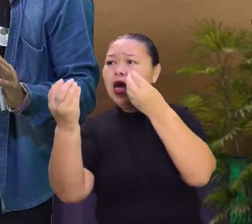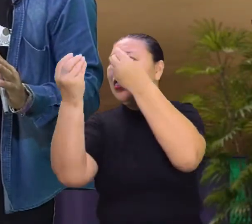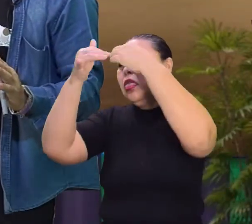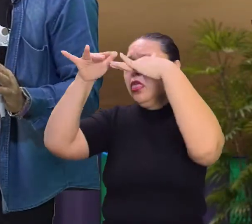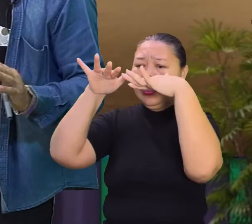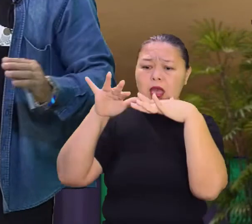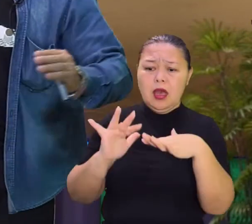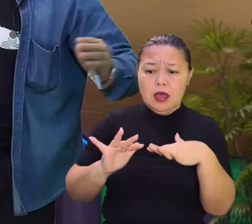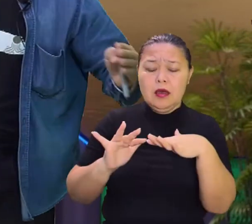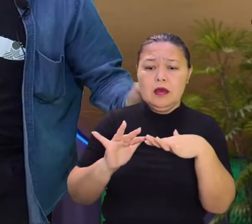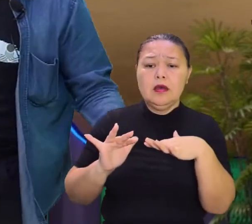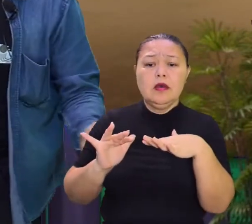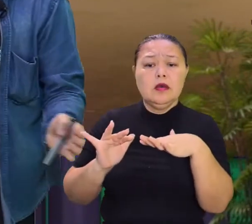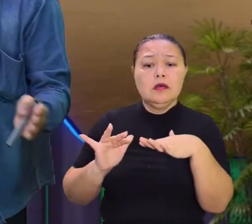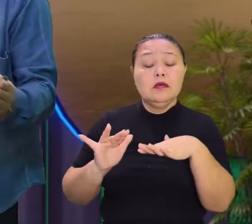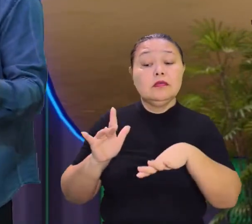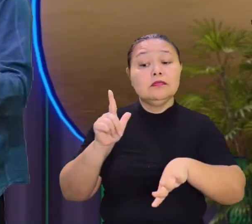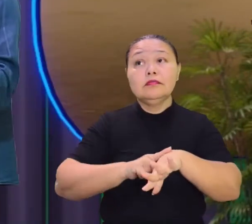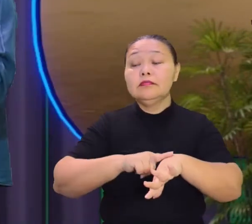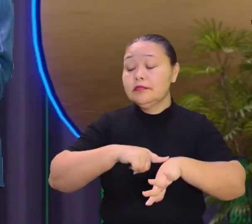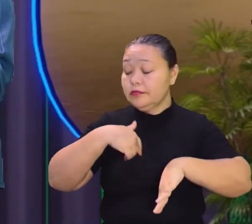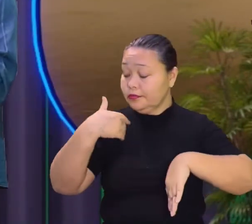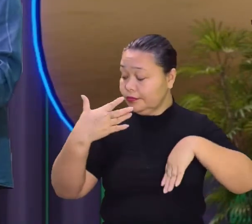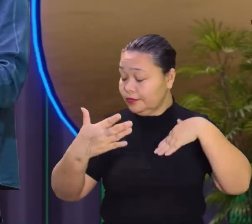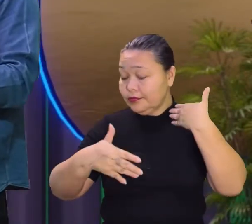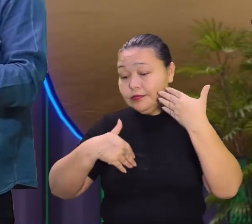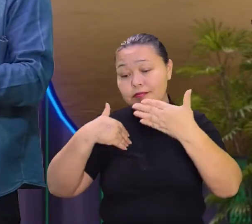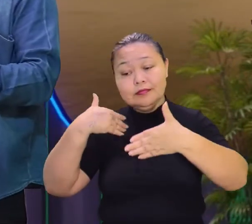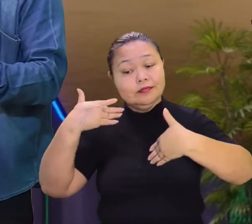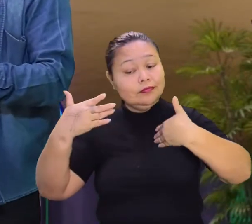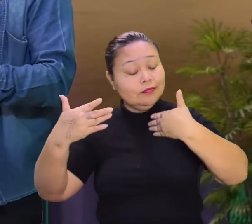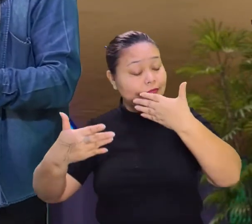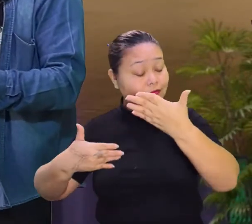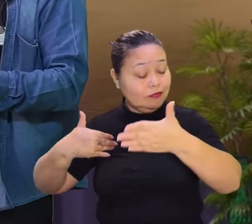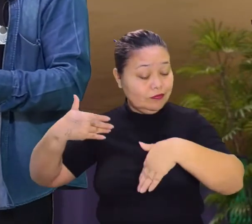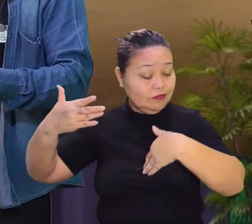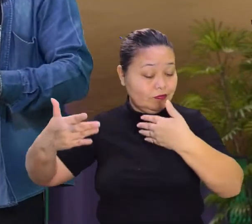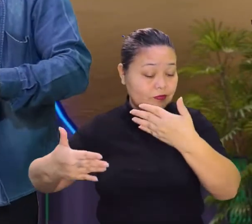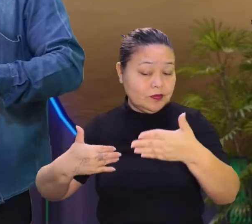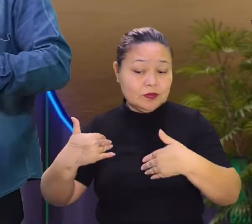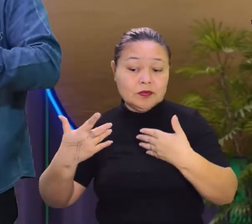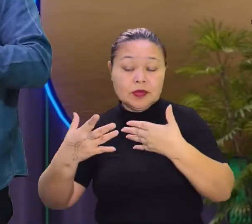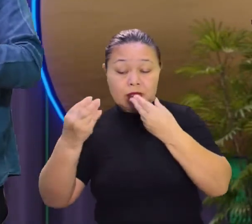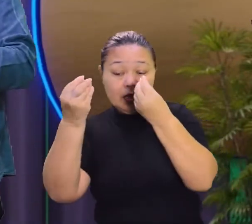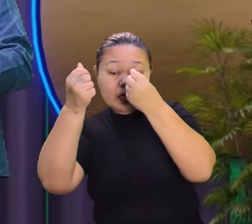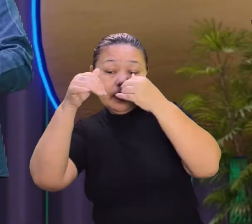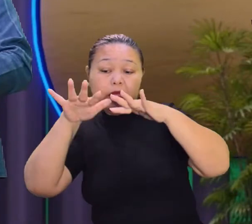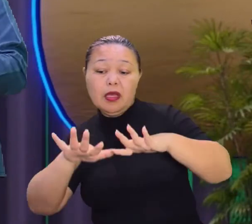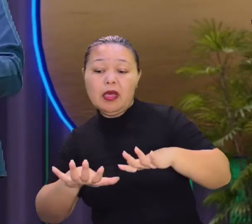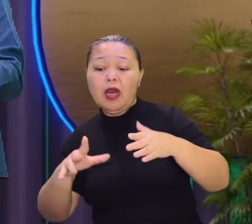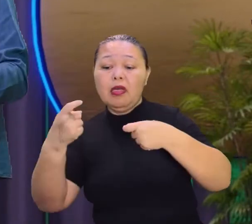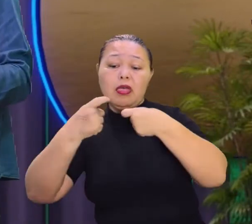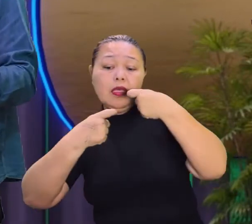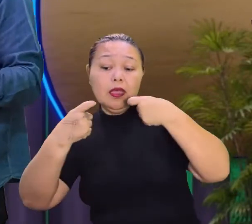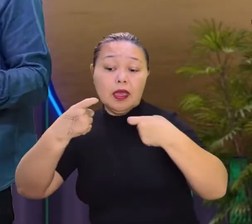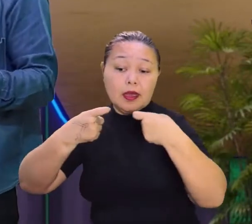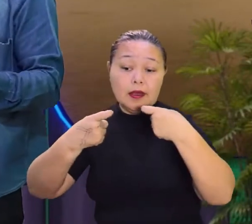não é isso? E olha o tempo que eles vêm nessa levada de destruição, de